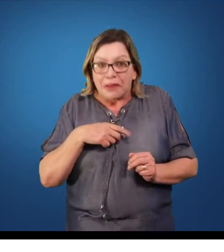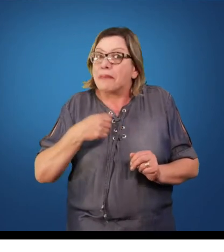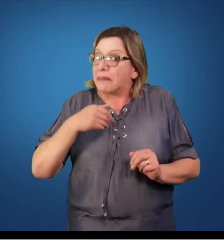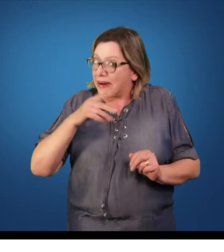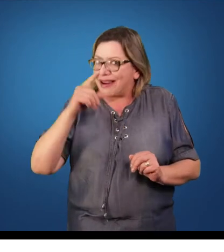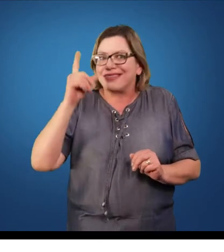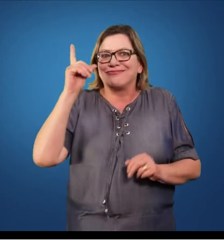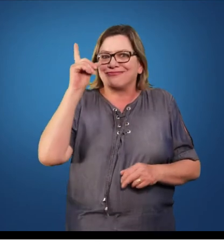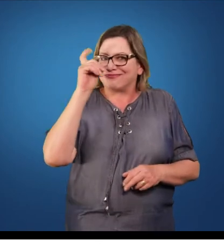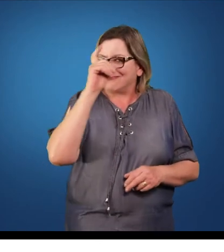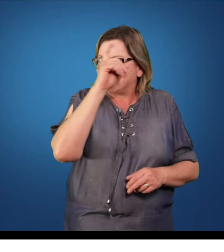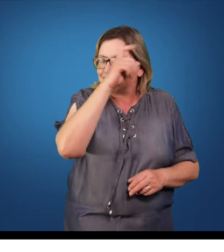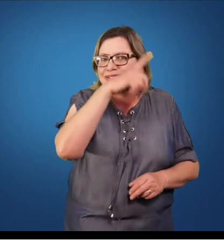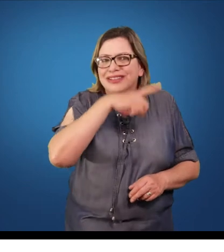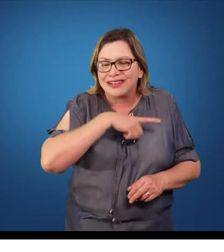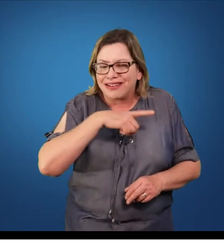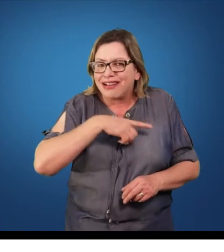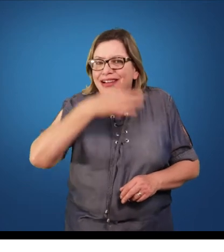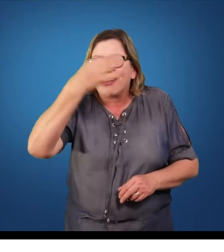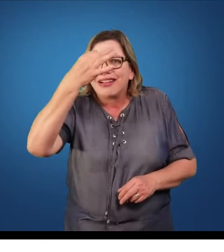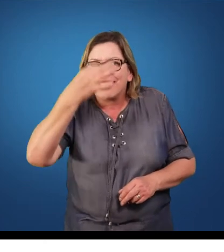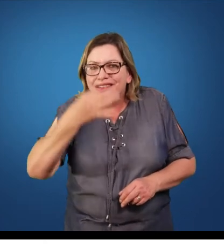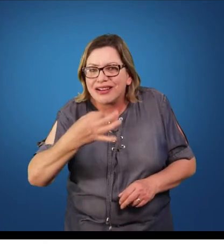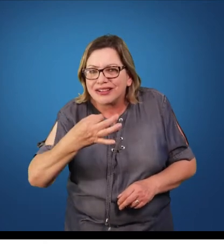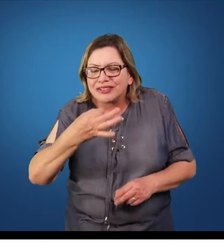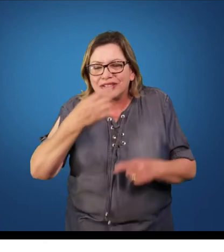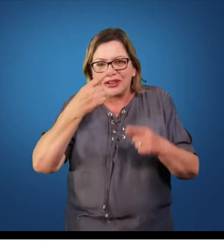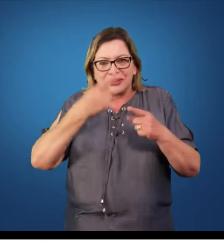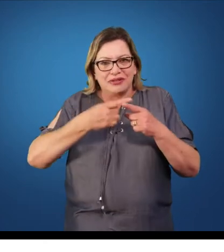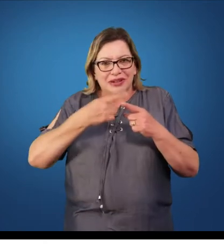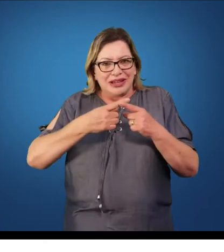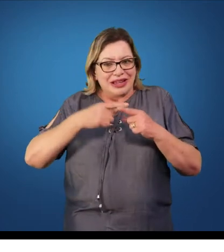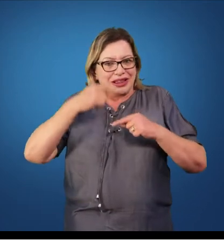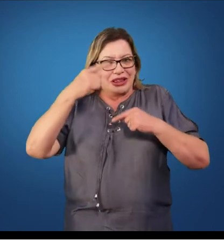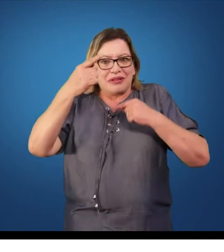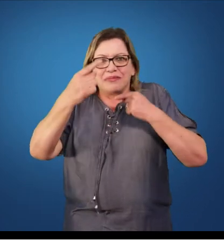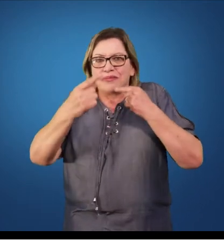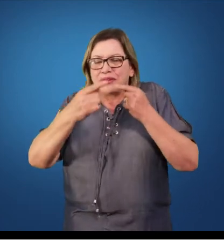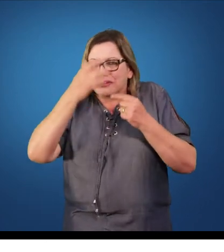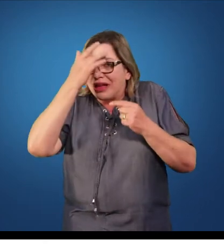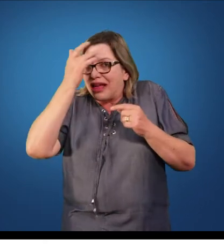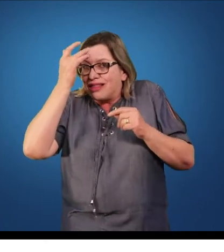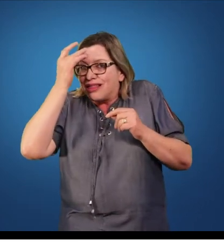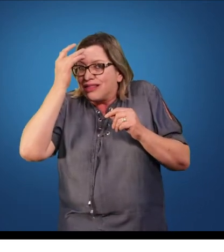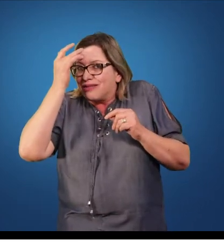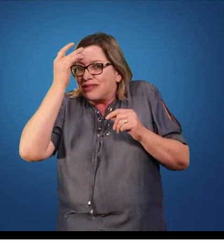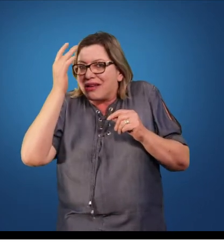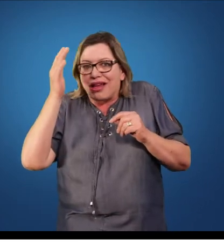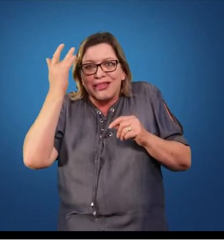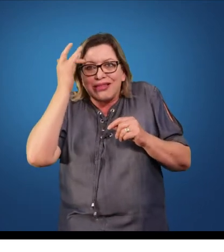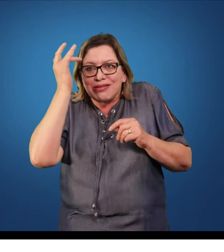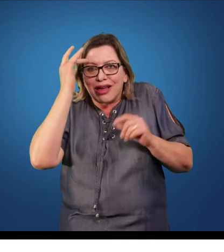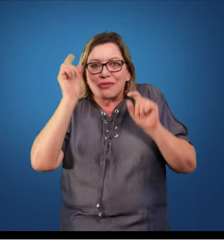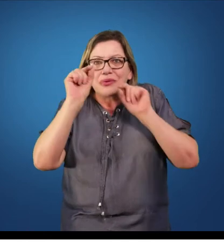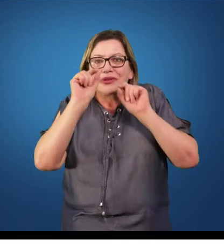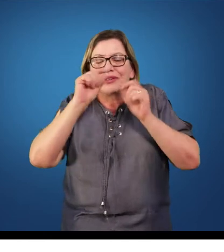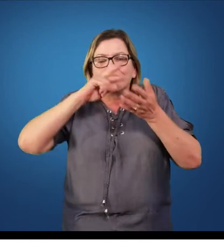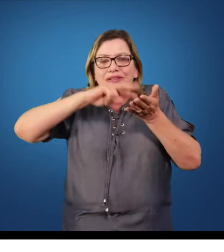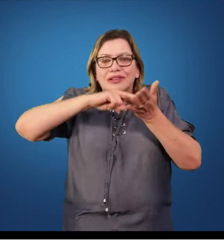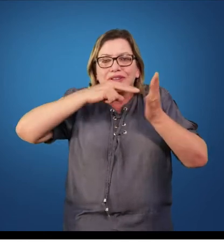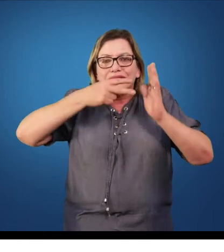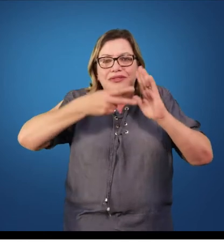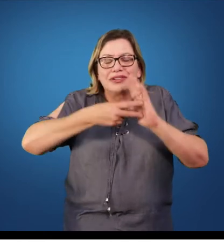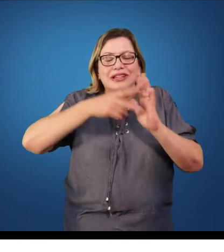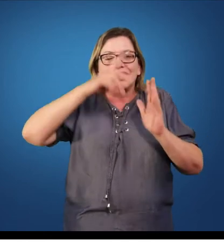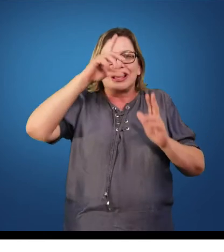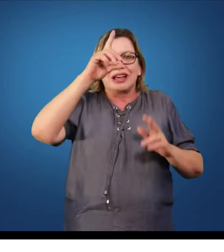aumentou ou não aumentou? Porque daqui a pouco o cara não sabe o que é diagonal, né? Né? Mas como a criança, você